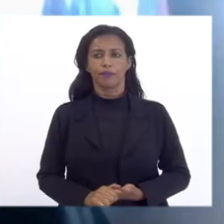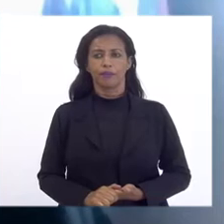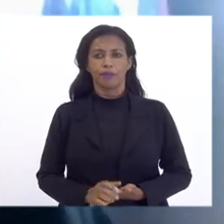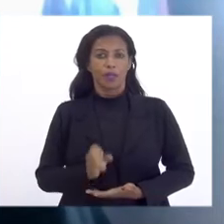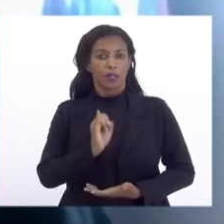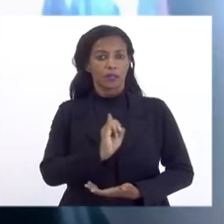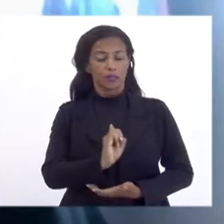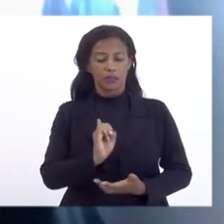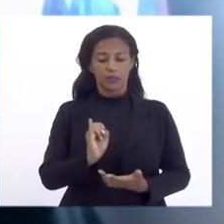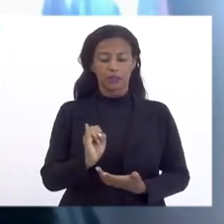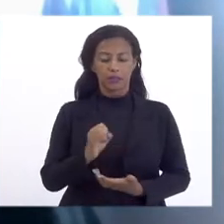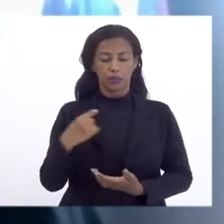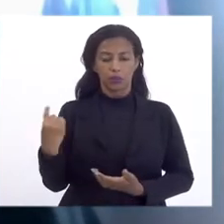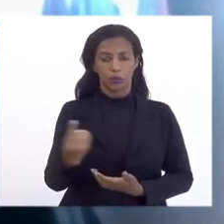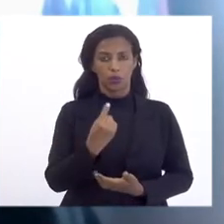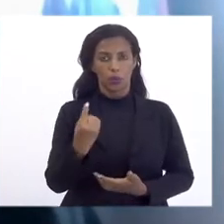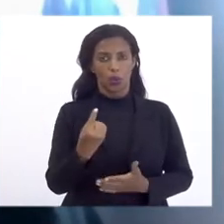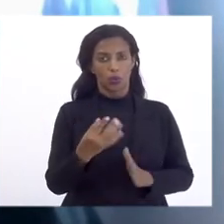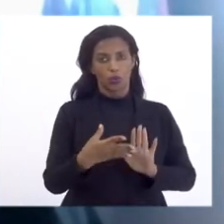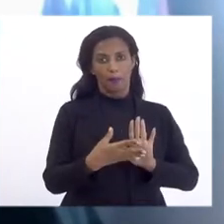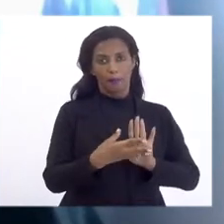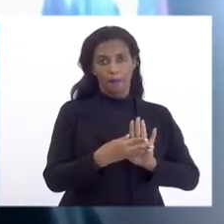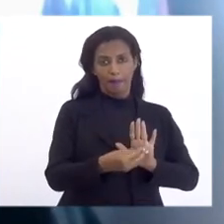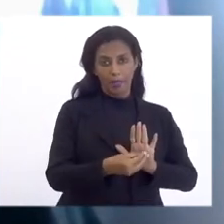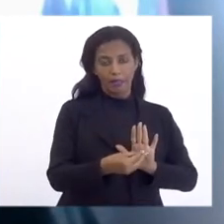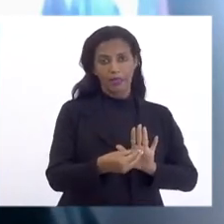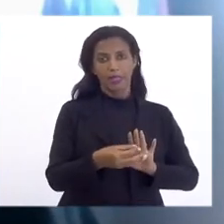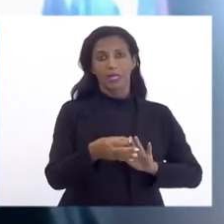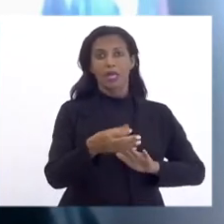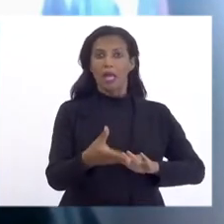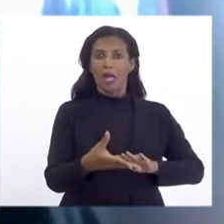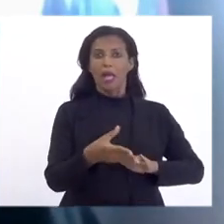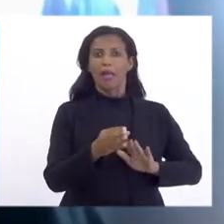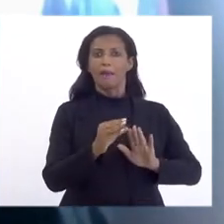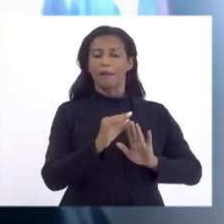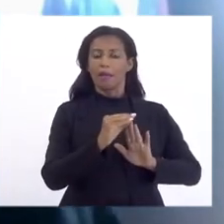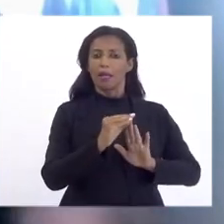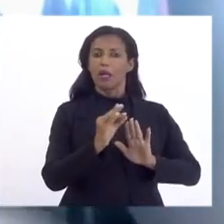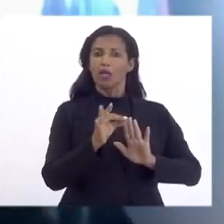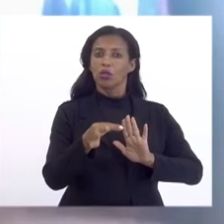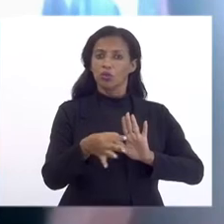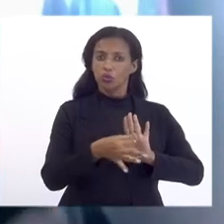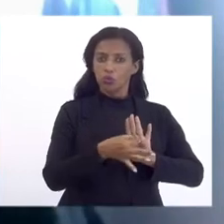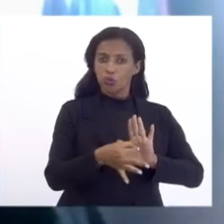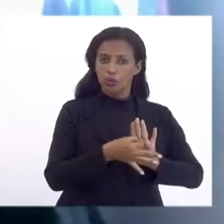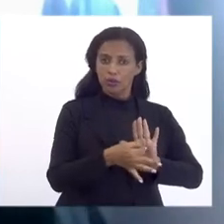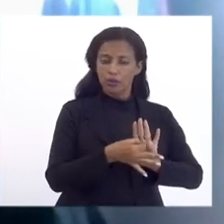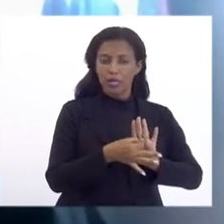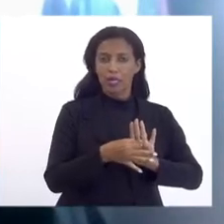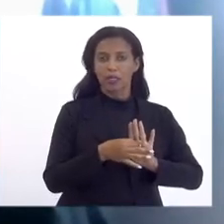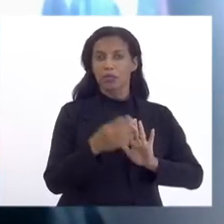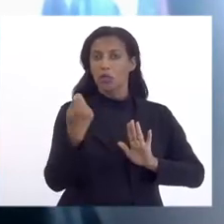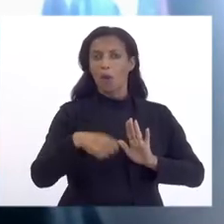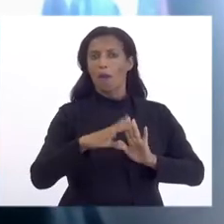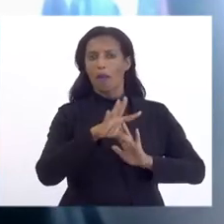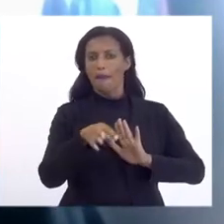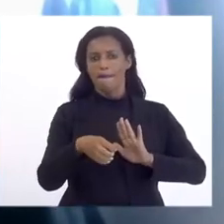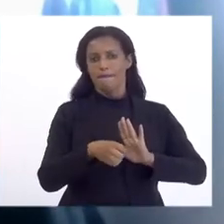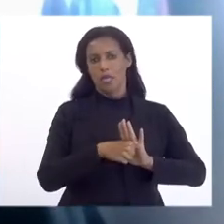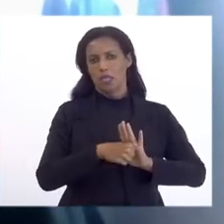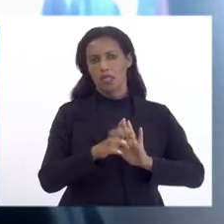caso... O nosso parecer é até pela juridicidade, mas sem emenda. Qualquer coisa, eu